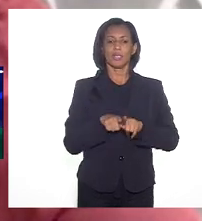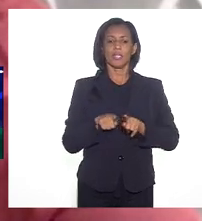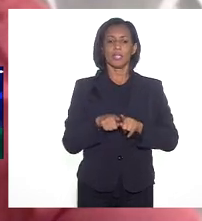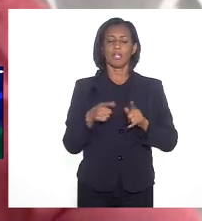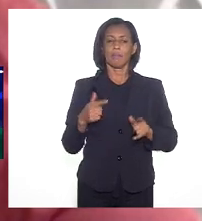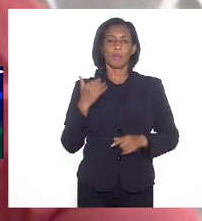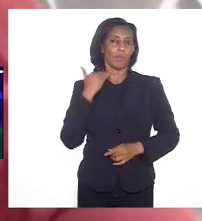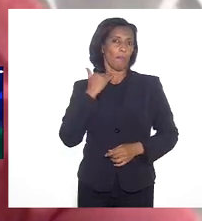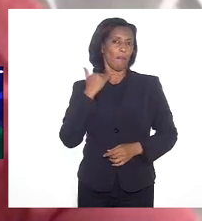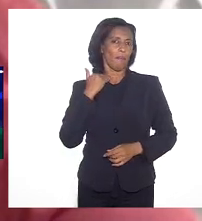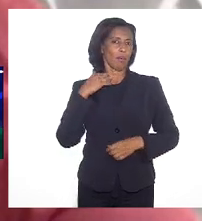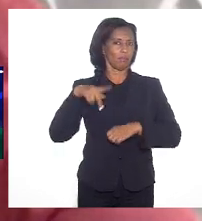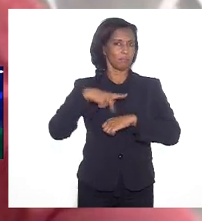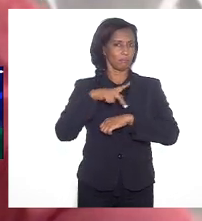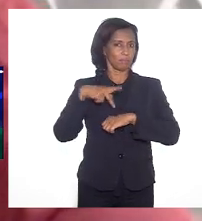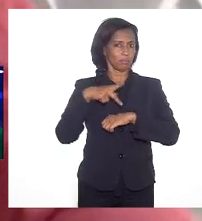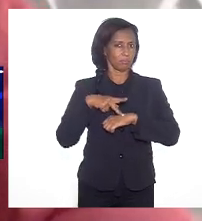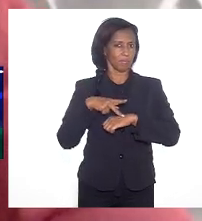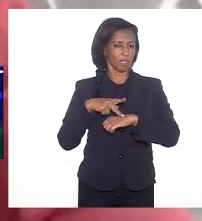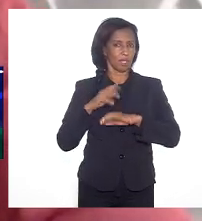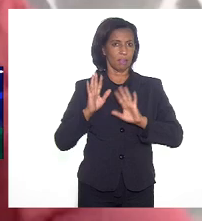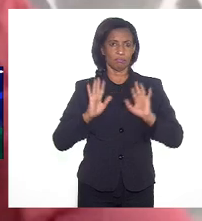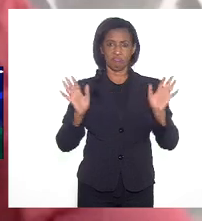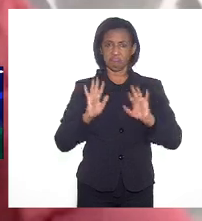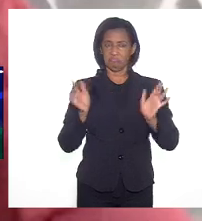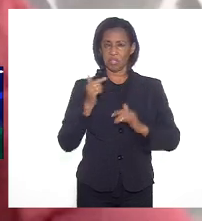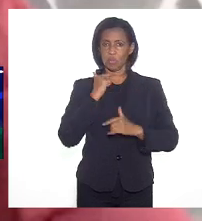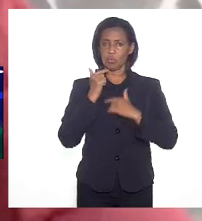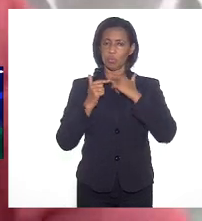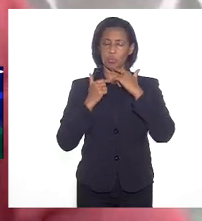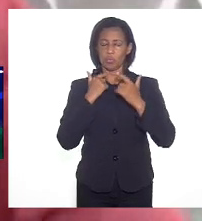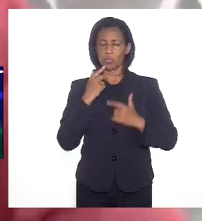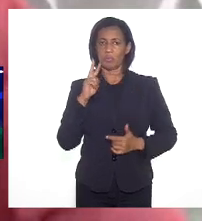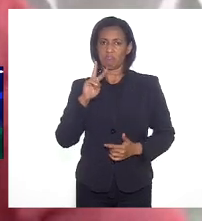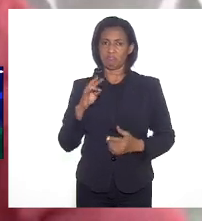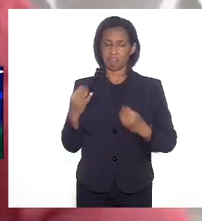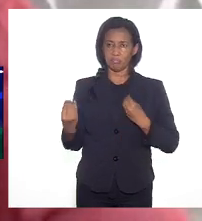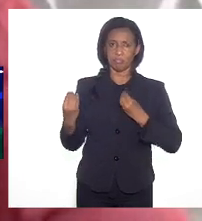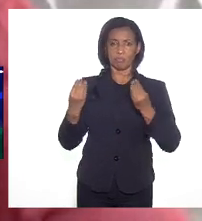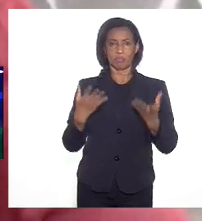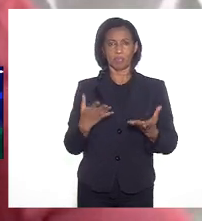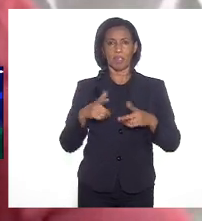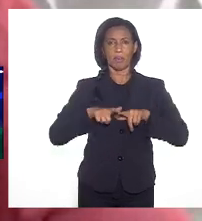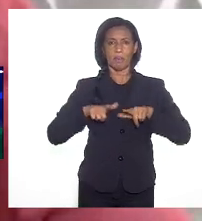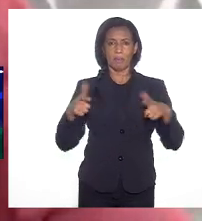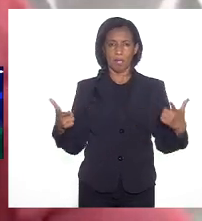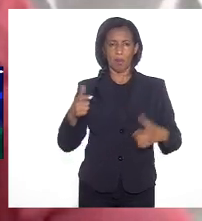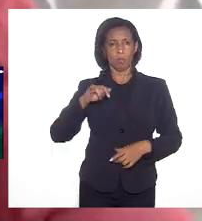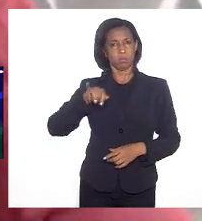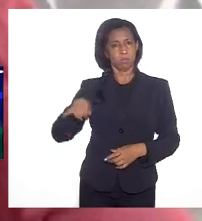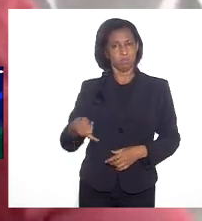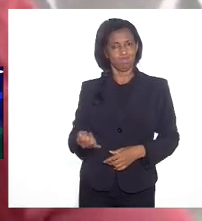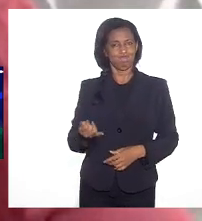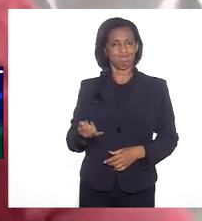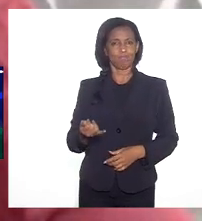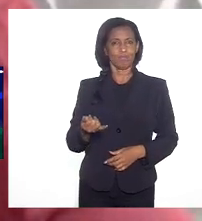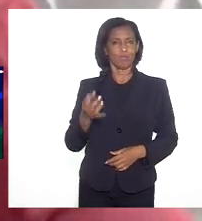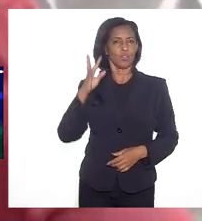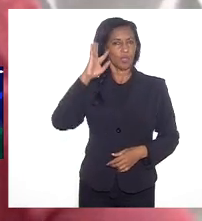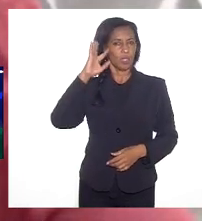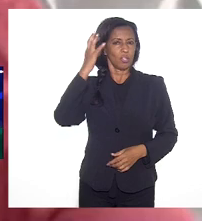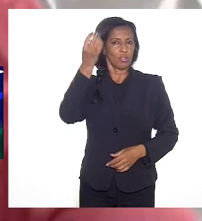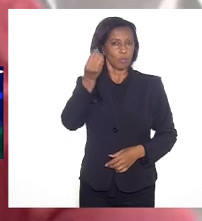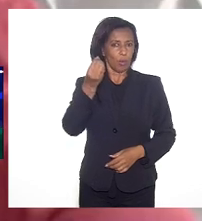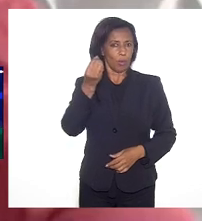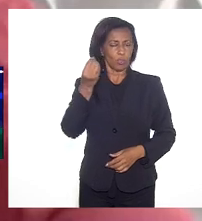num banco nacional sem dúvida nenhuma vai trazer uma maior possibilidade de solução